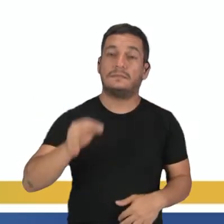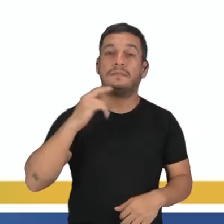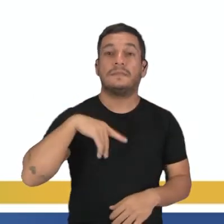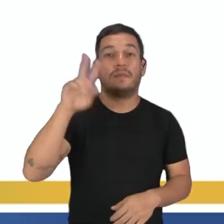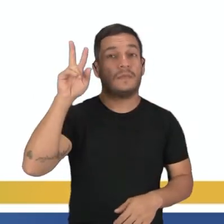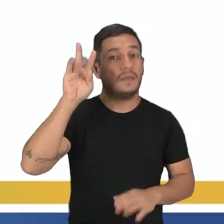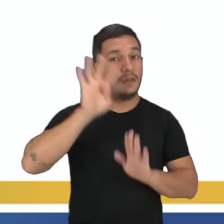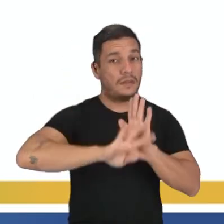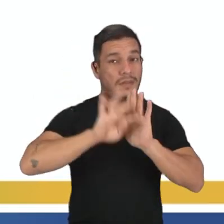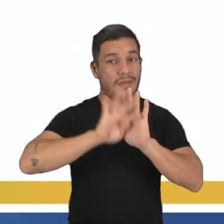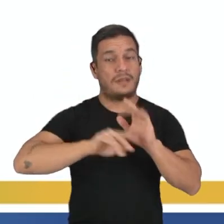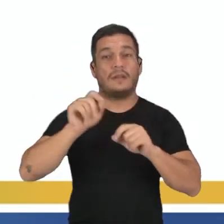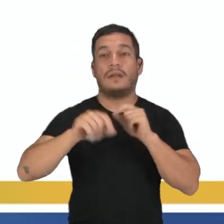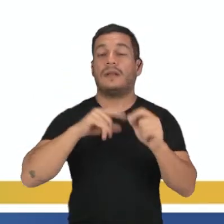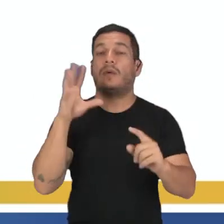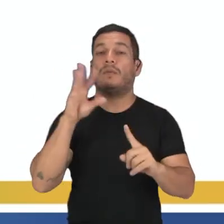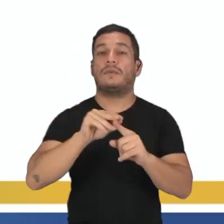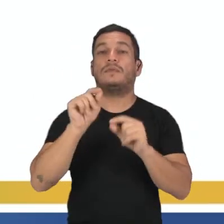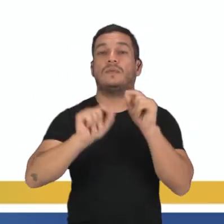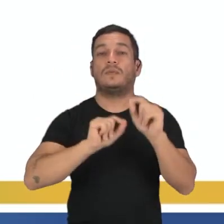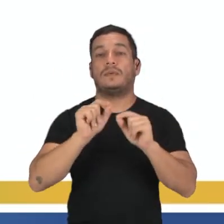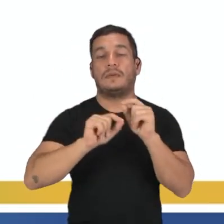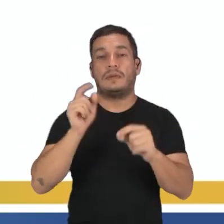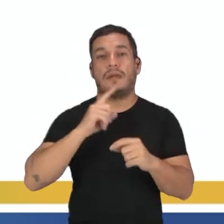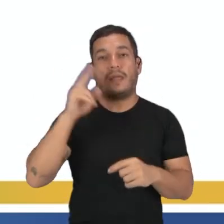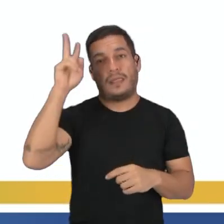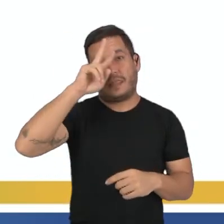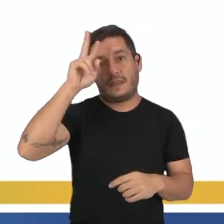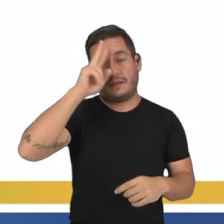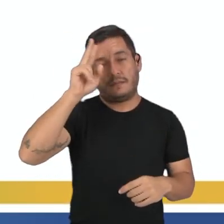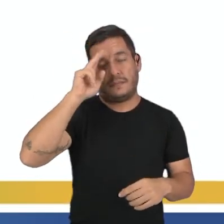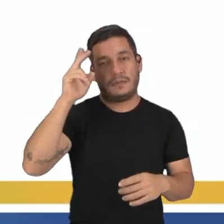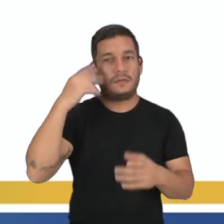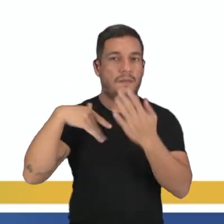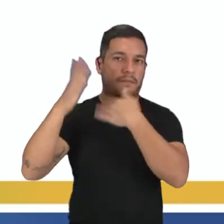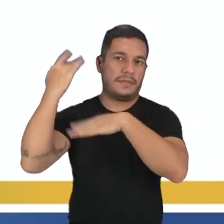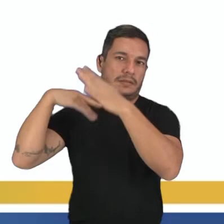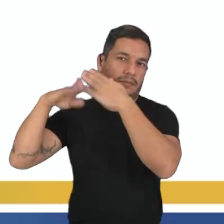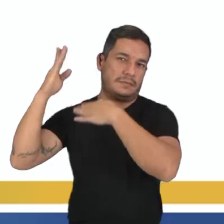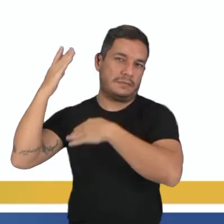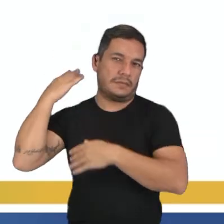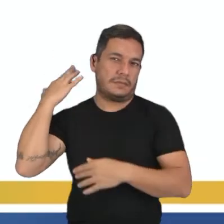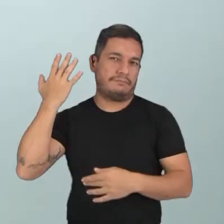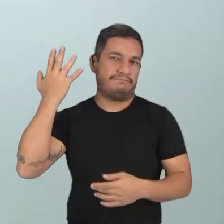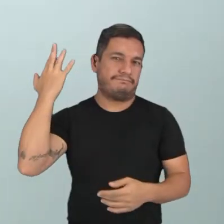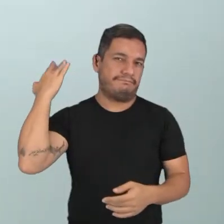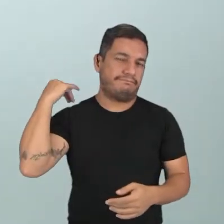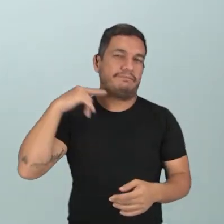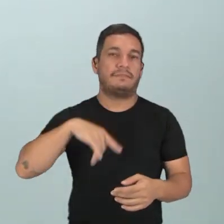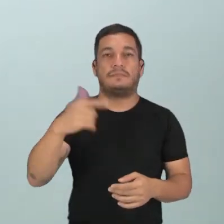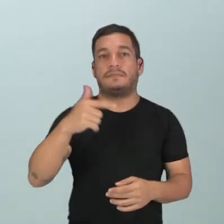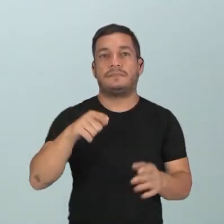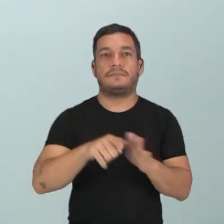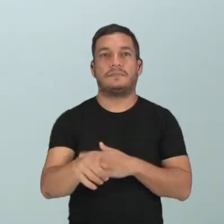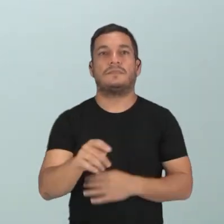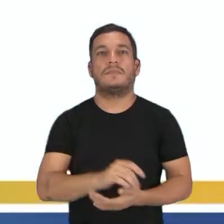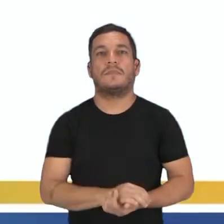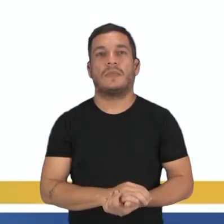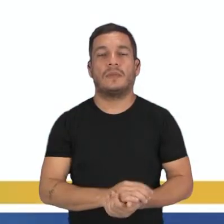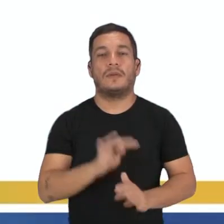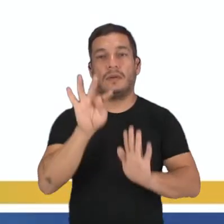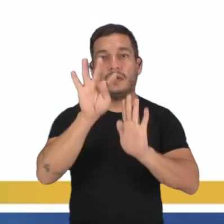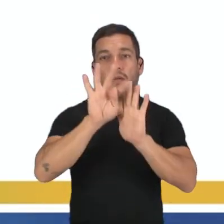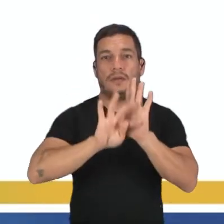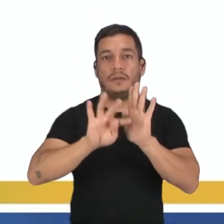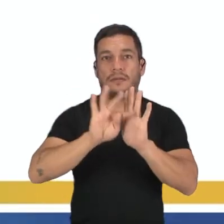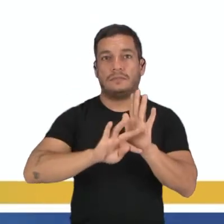esse texto ele tem por finalidade memorar e recriar um passado distante Vamos à segunda questão